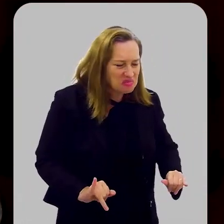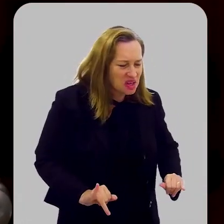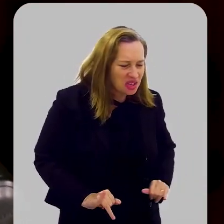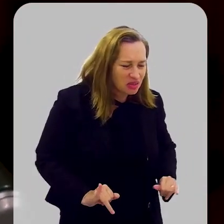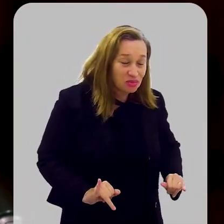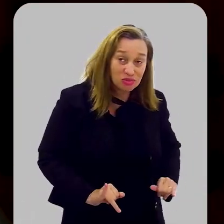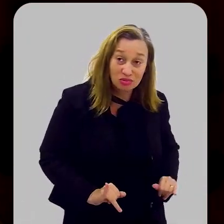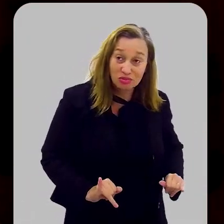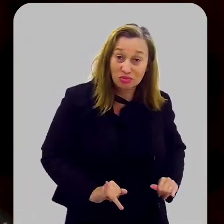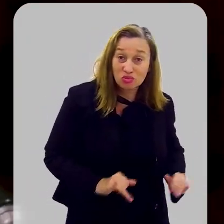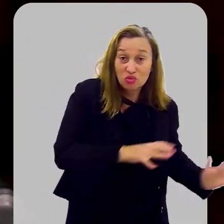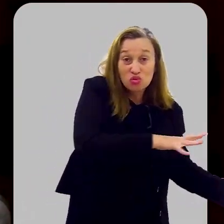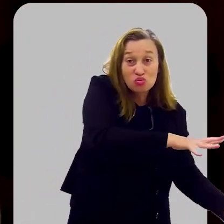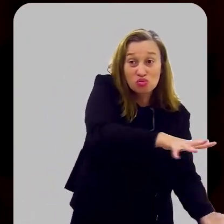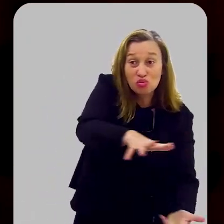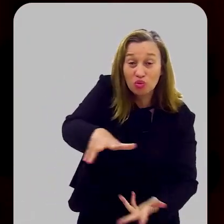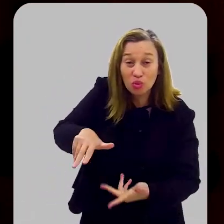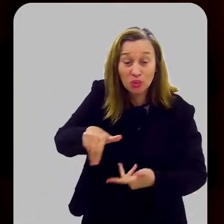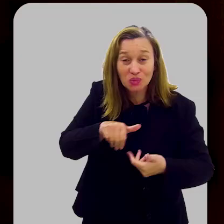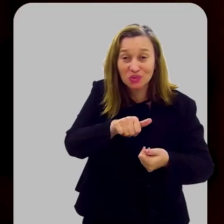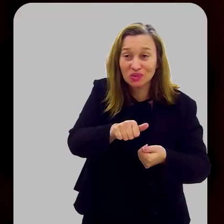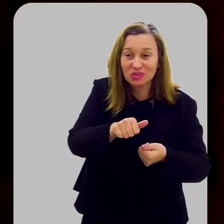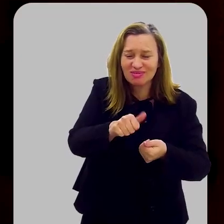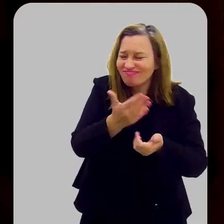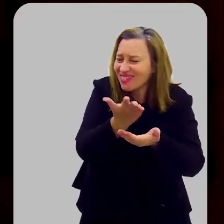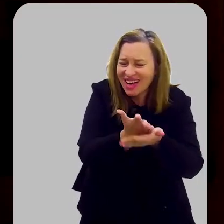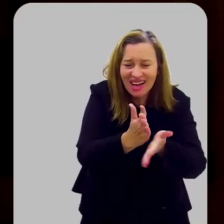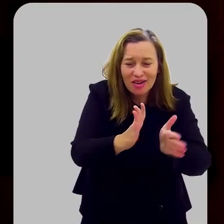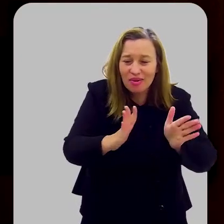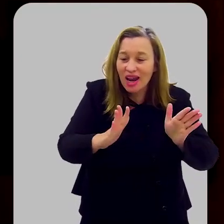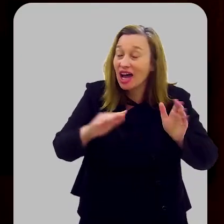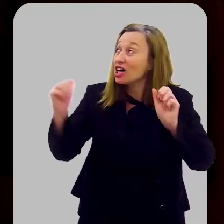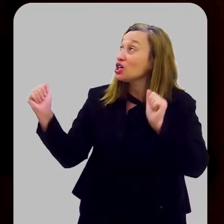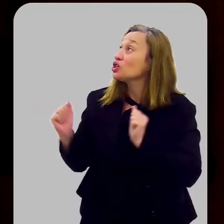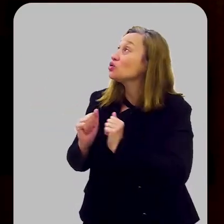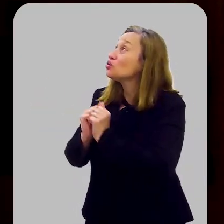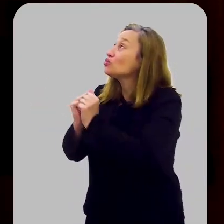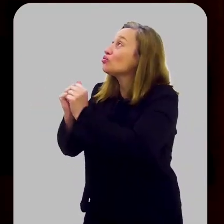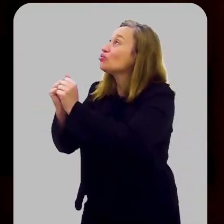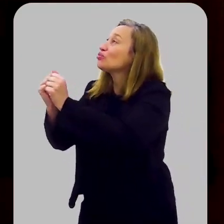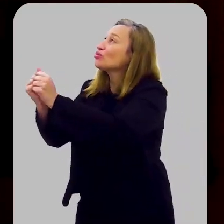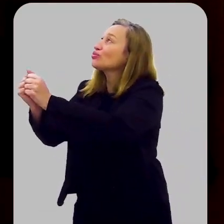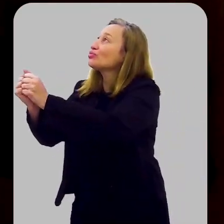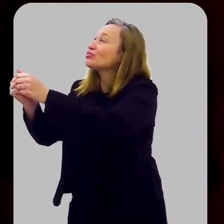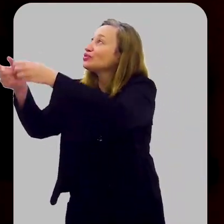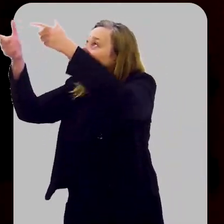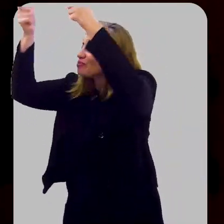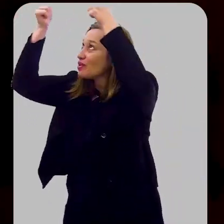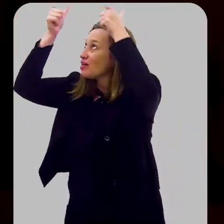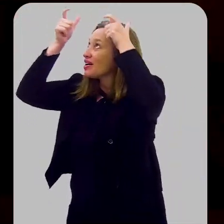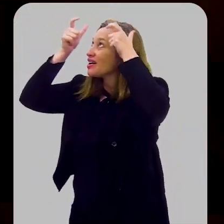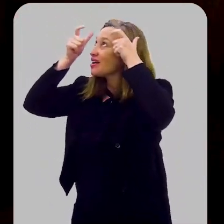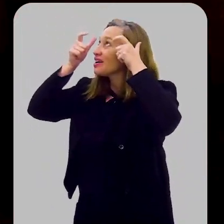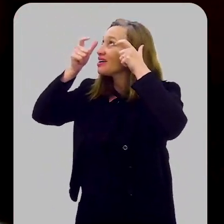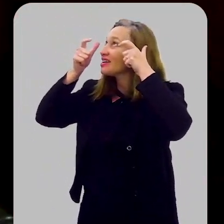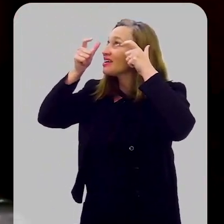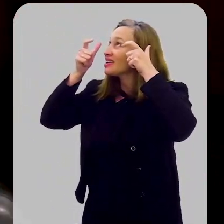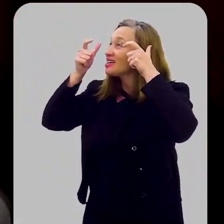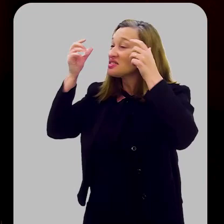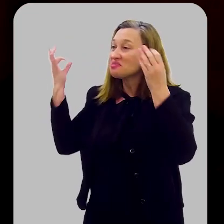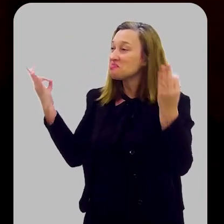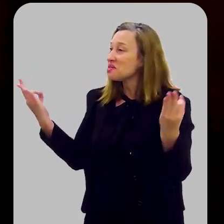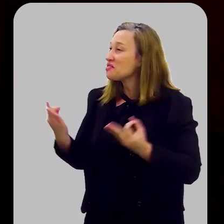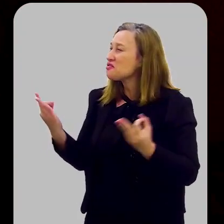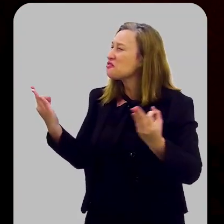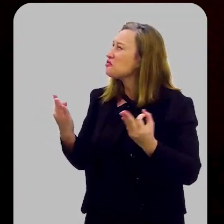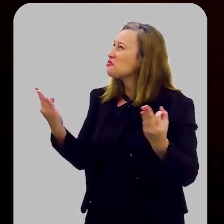haverá. E diante do meu rei, da ceia